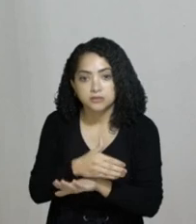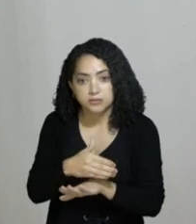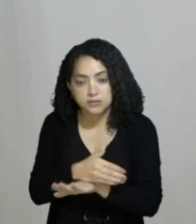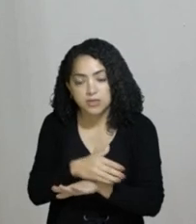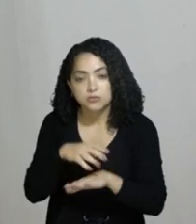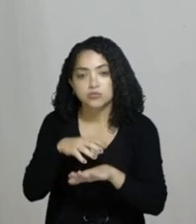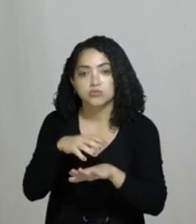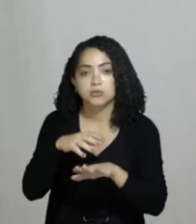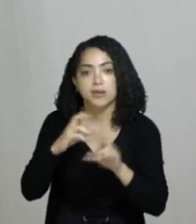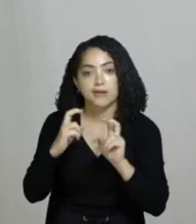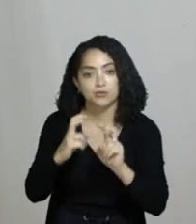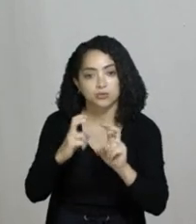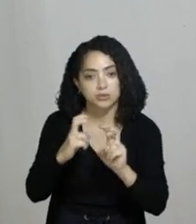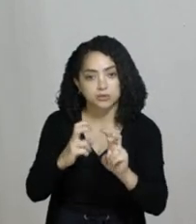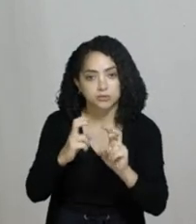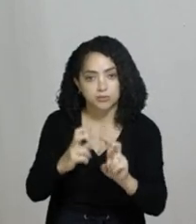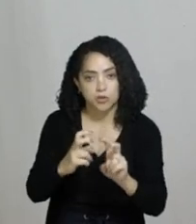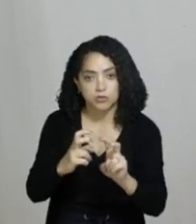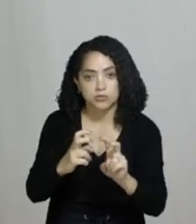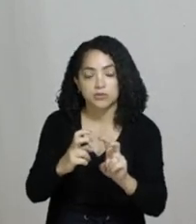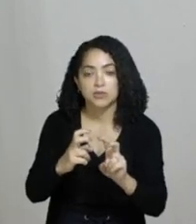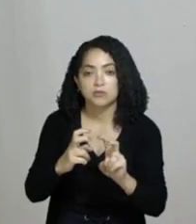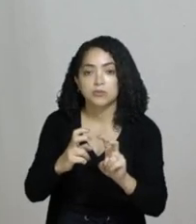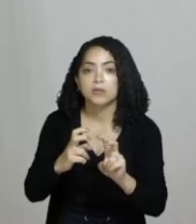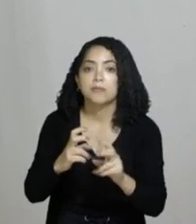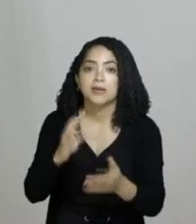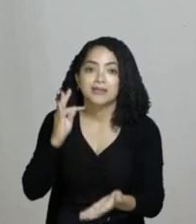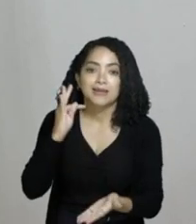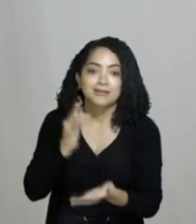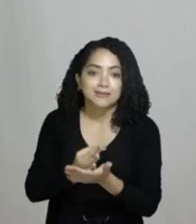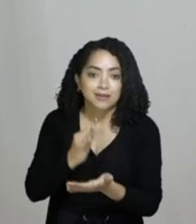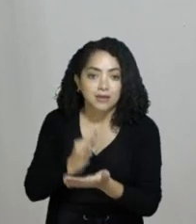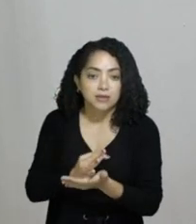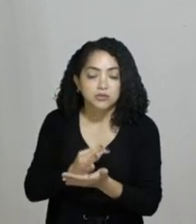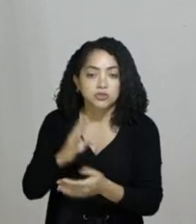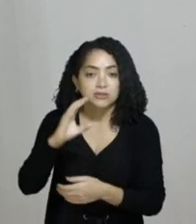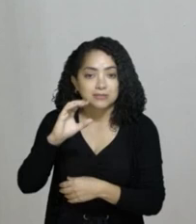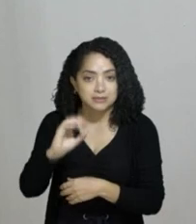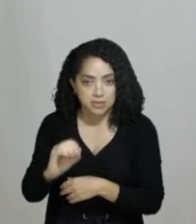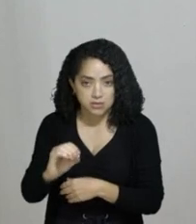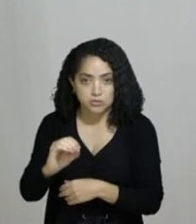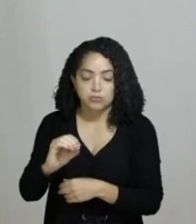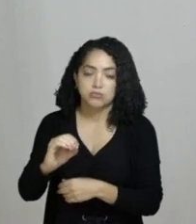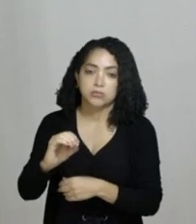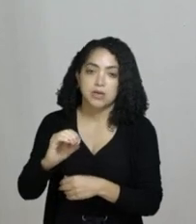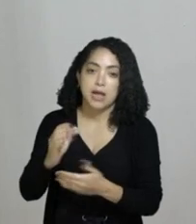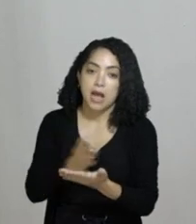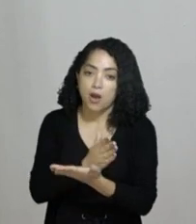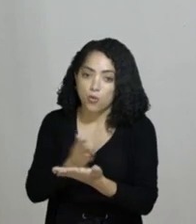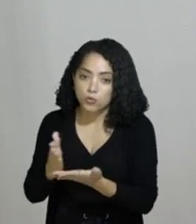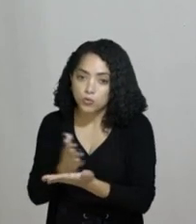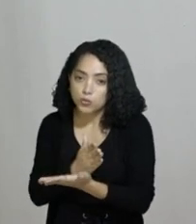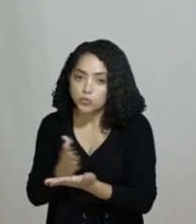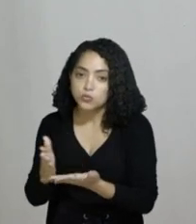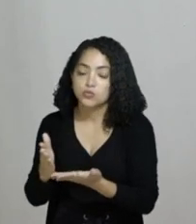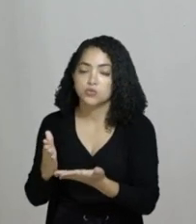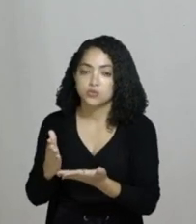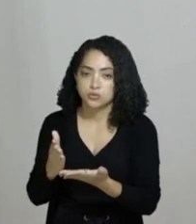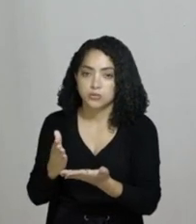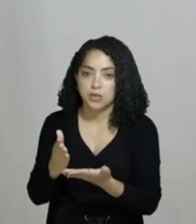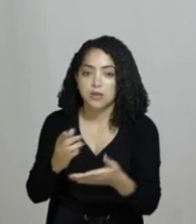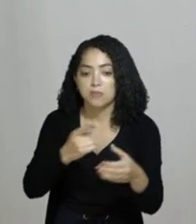que é o tema tarifa zero é um tema que alguns municípios catarinenses vem